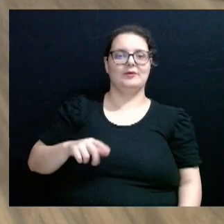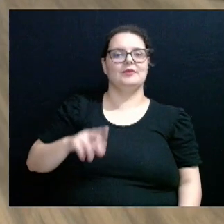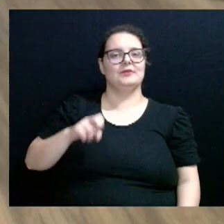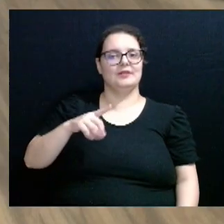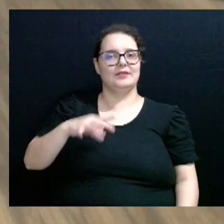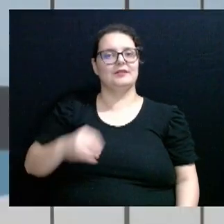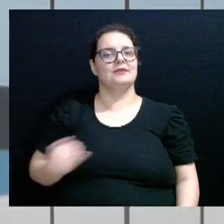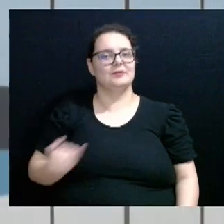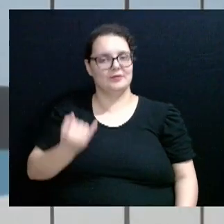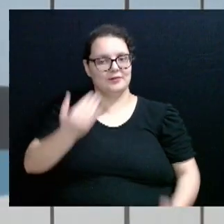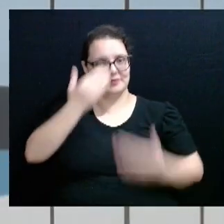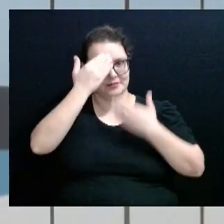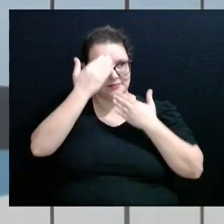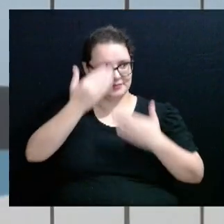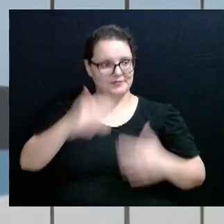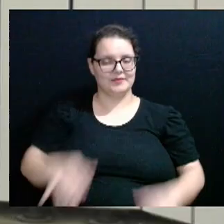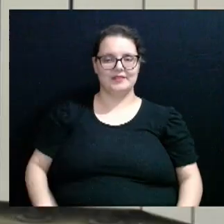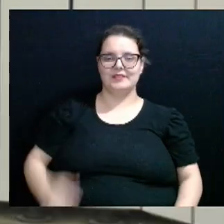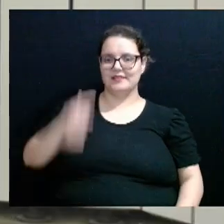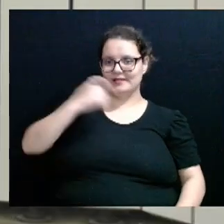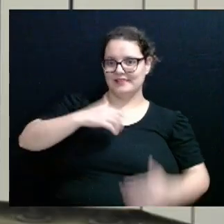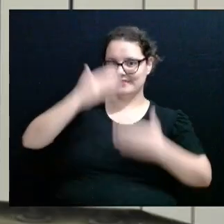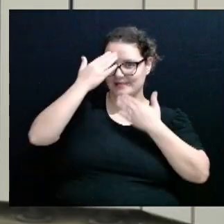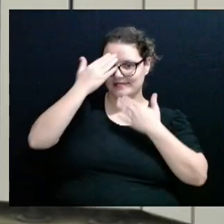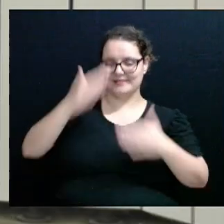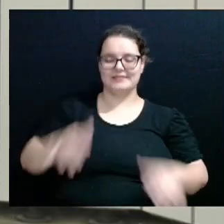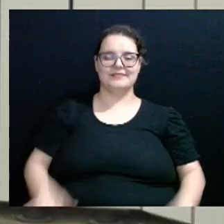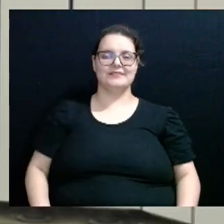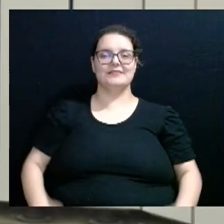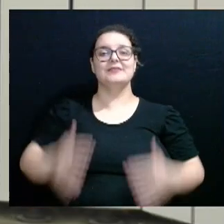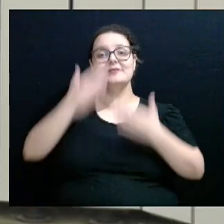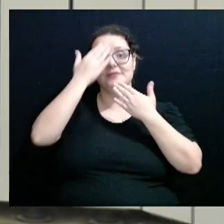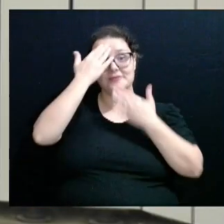Obrigada, viu? Eu que agradeço. Obrigada a você que nos